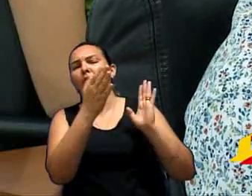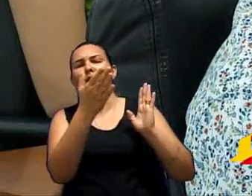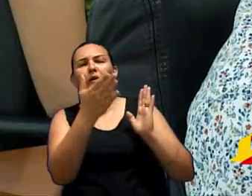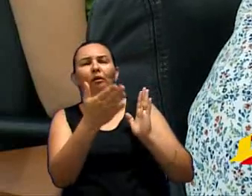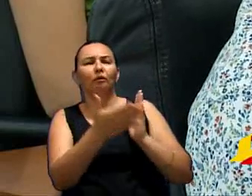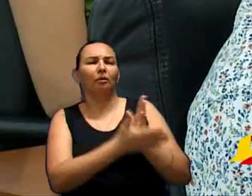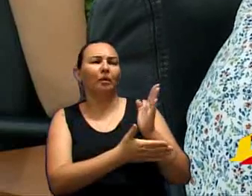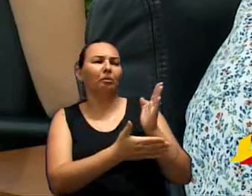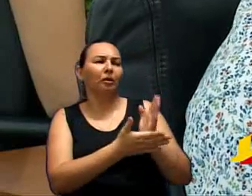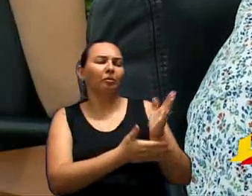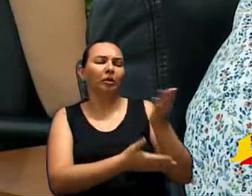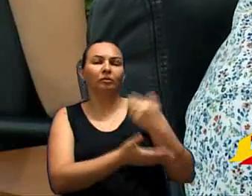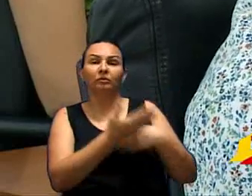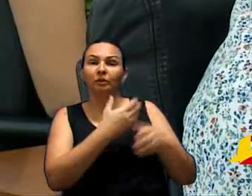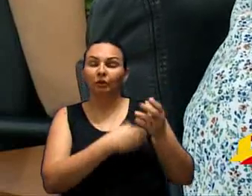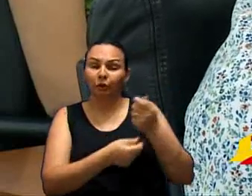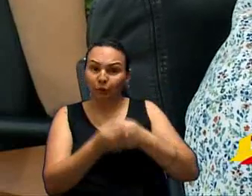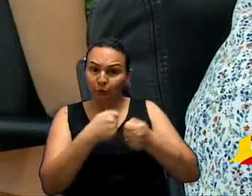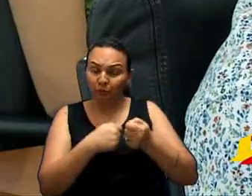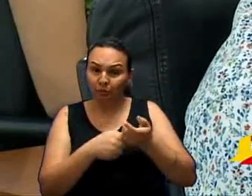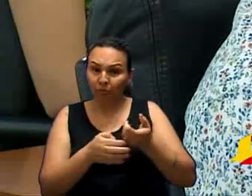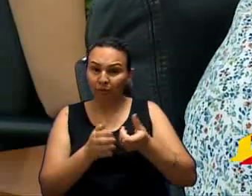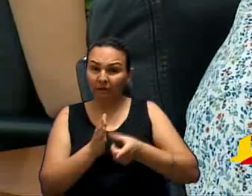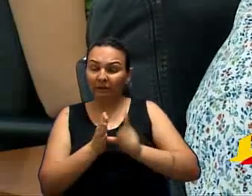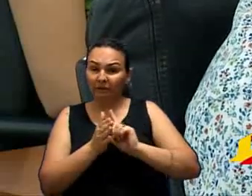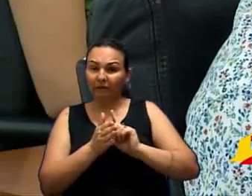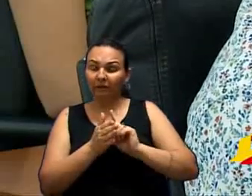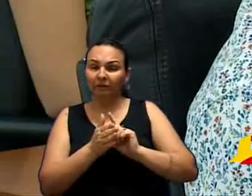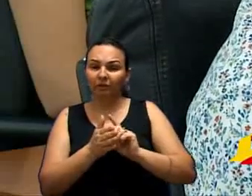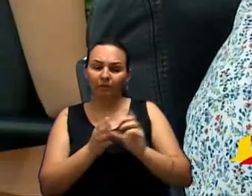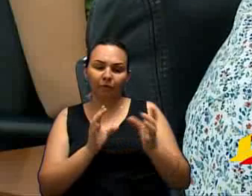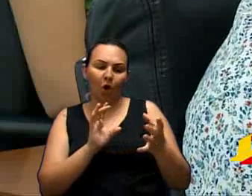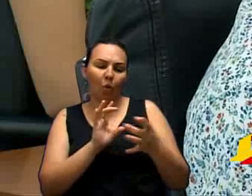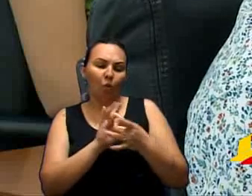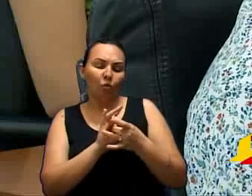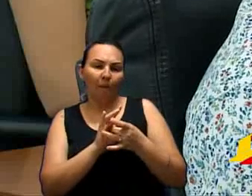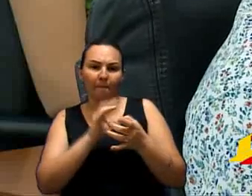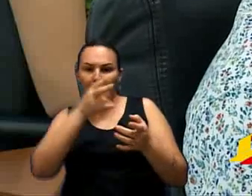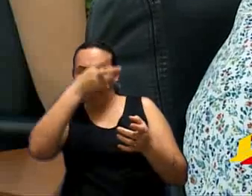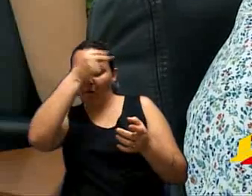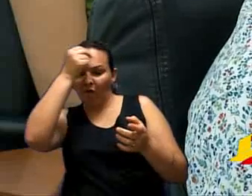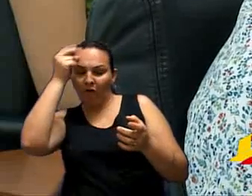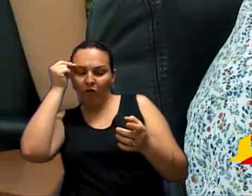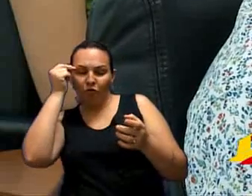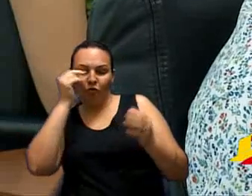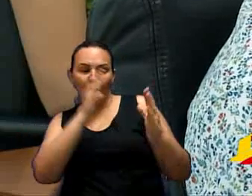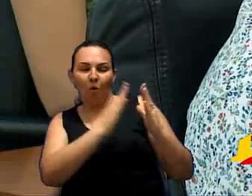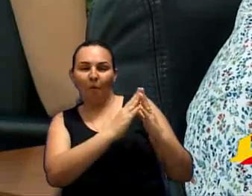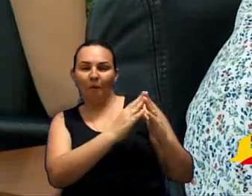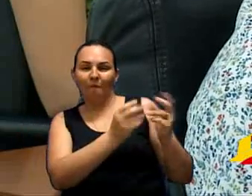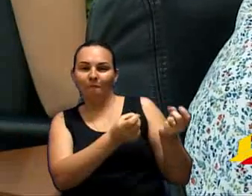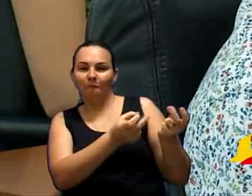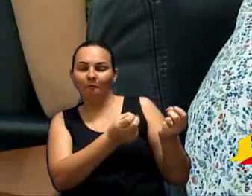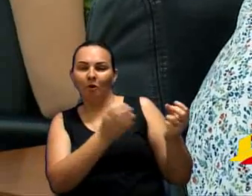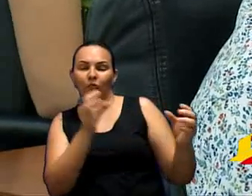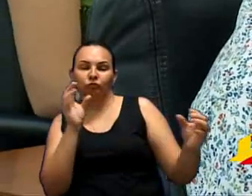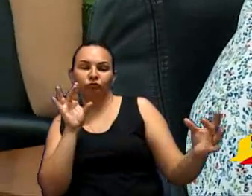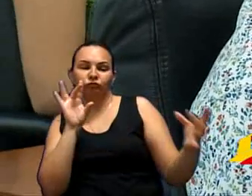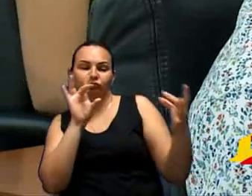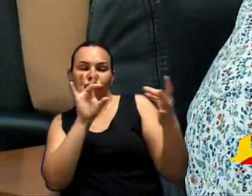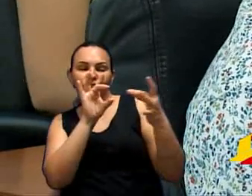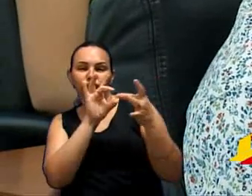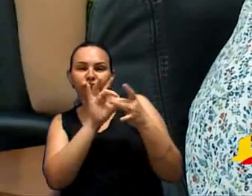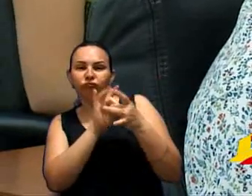missões anteriores era mais ou menos como se fosse uma parceria entre prefeitura ea máfia das coisas por construtoras e e banco imobiliário